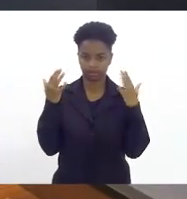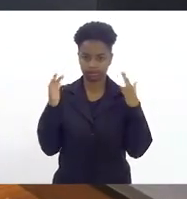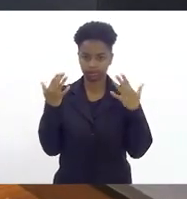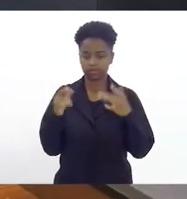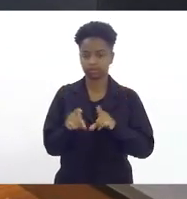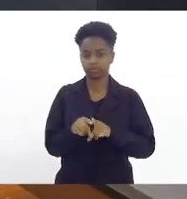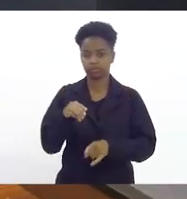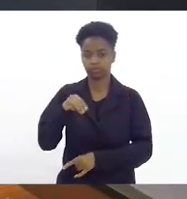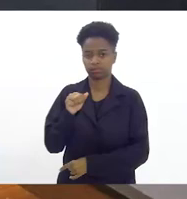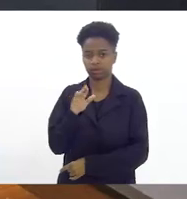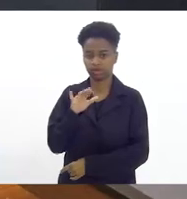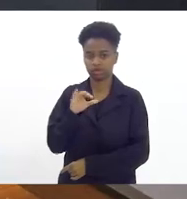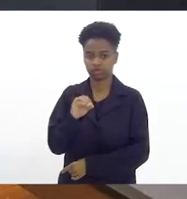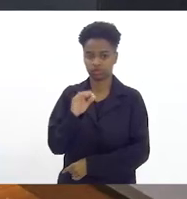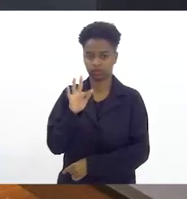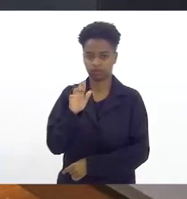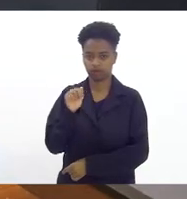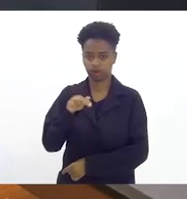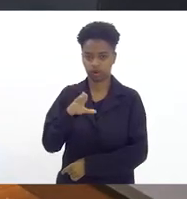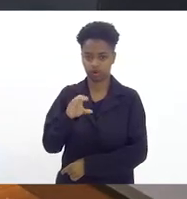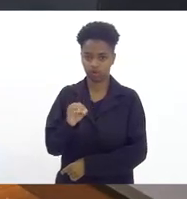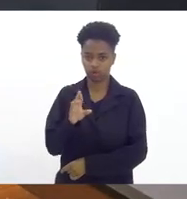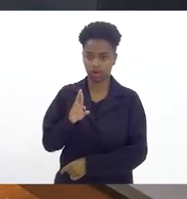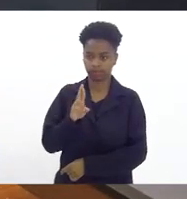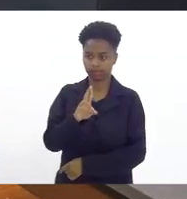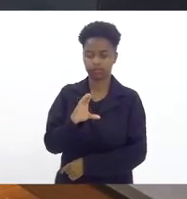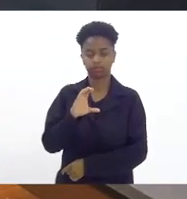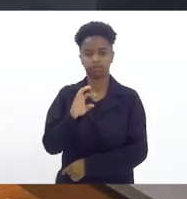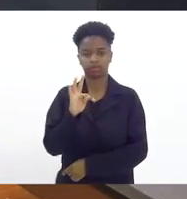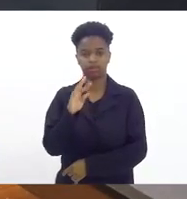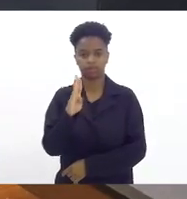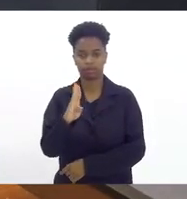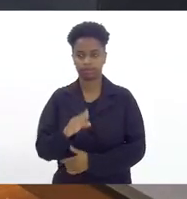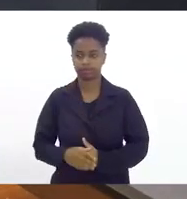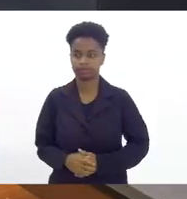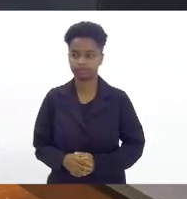e do Marcio Franco representando a CTB